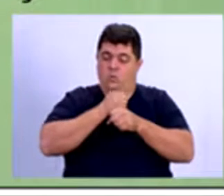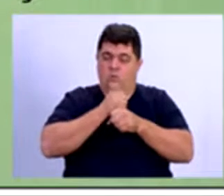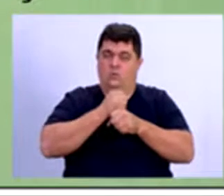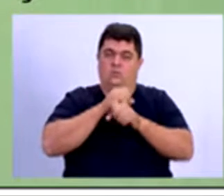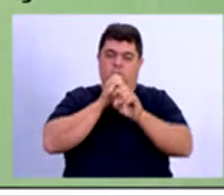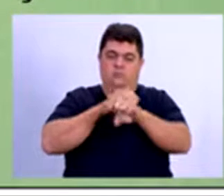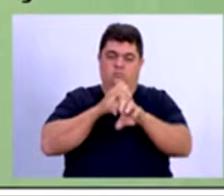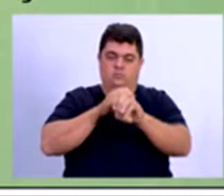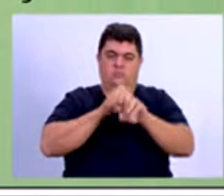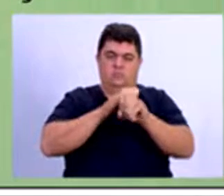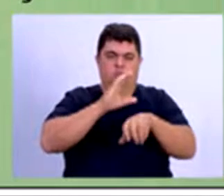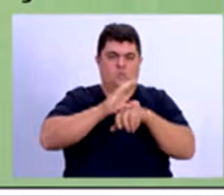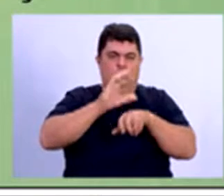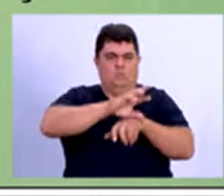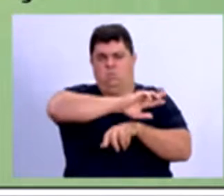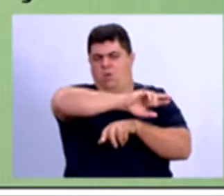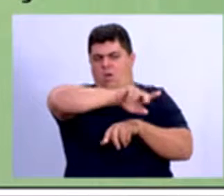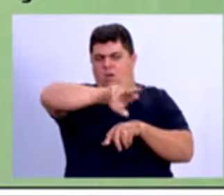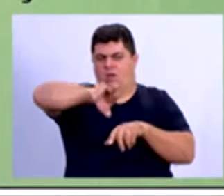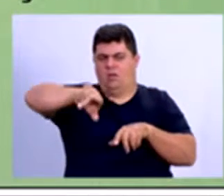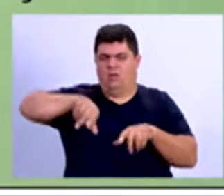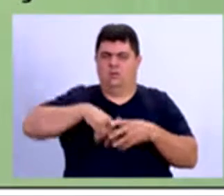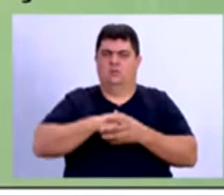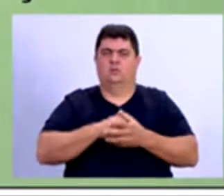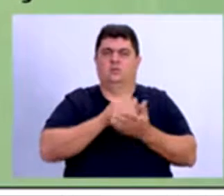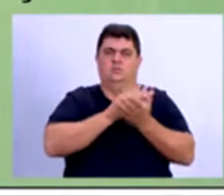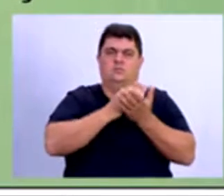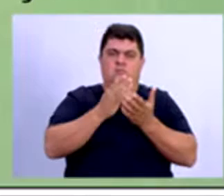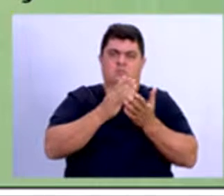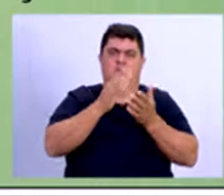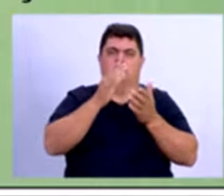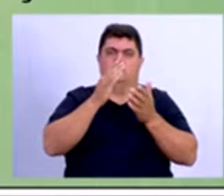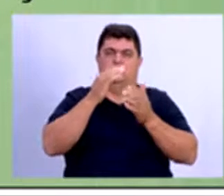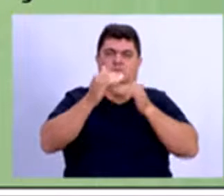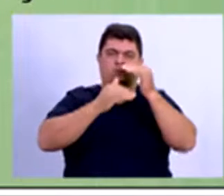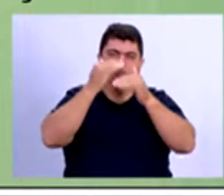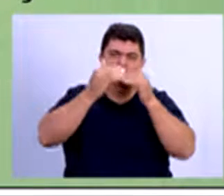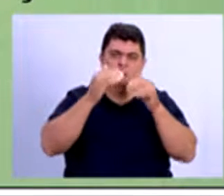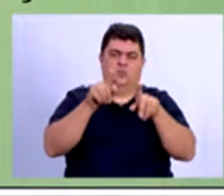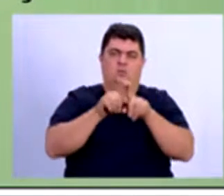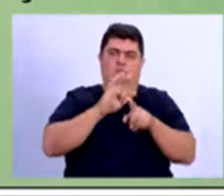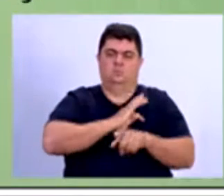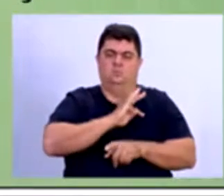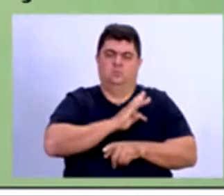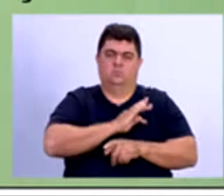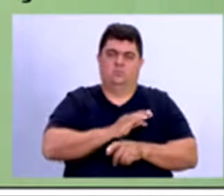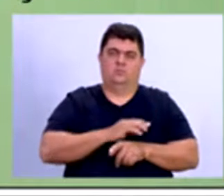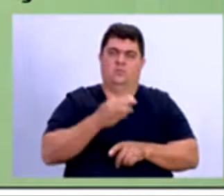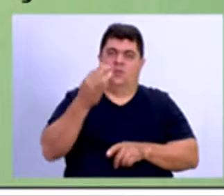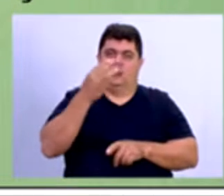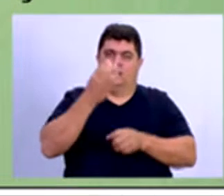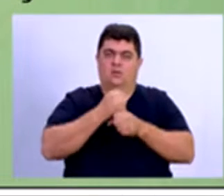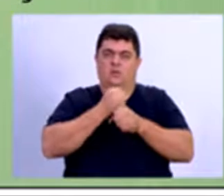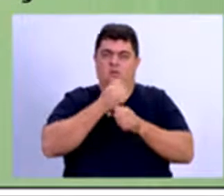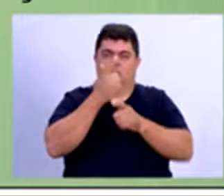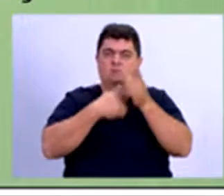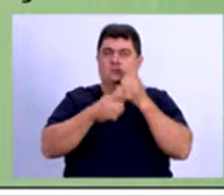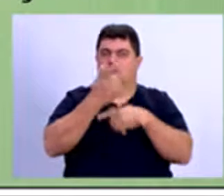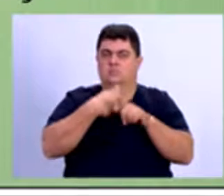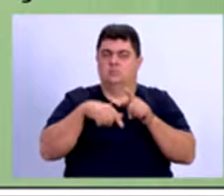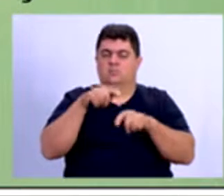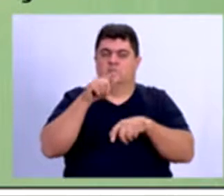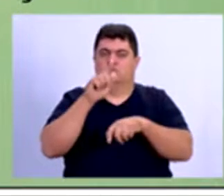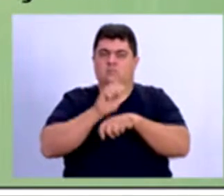curso diversas modalidades como iniciação qualificação aperfeiçoamento técnico e três anos de experiência